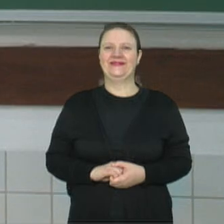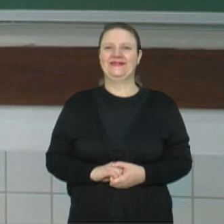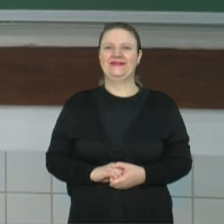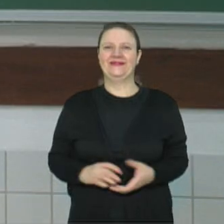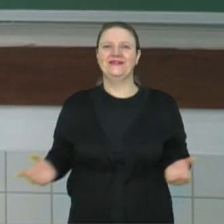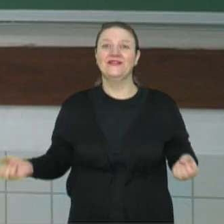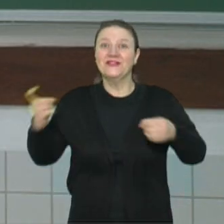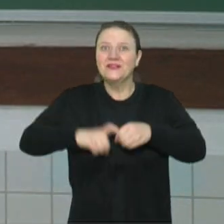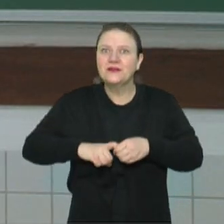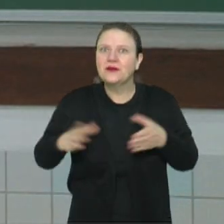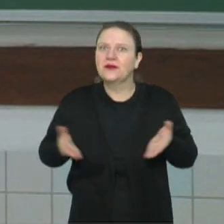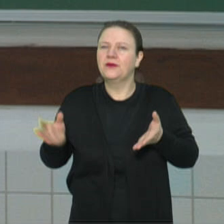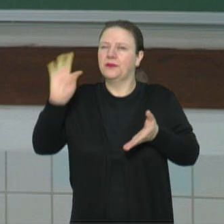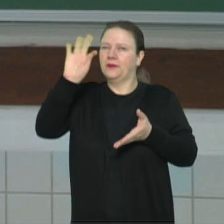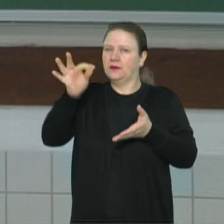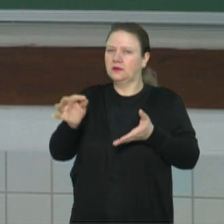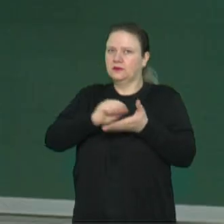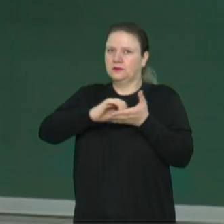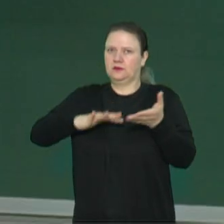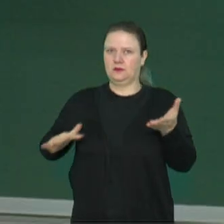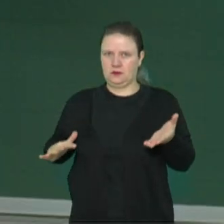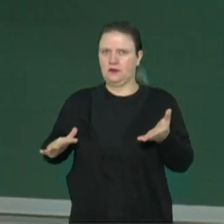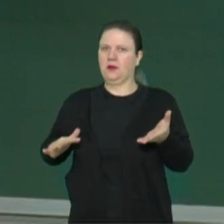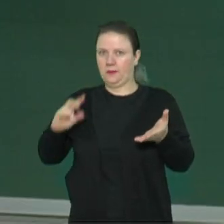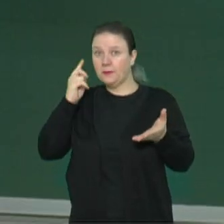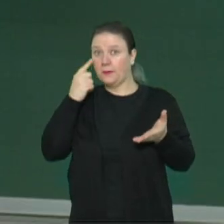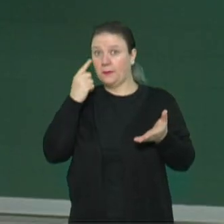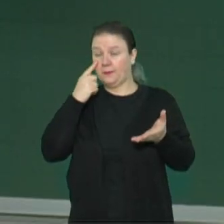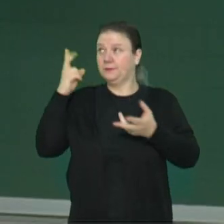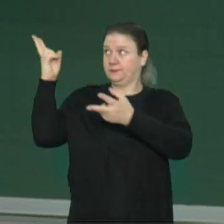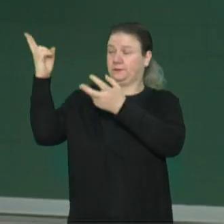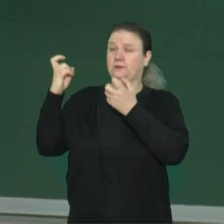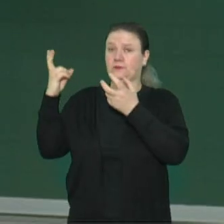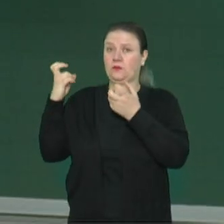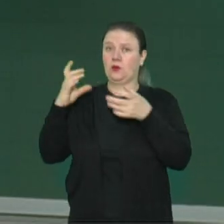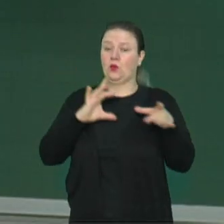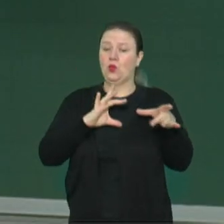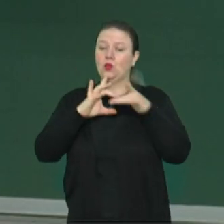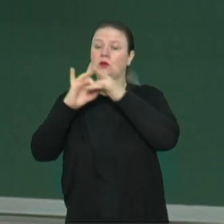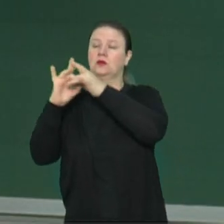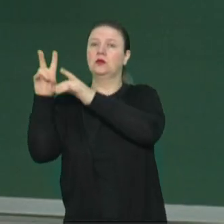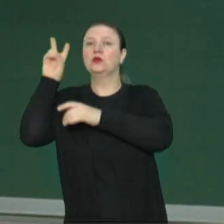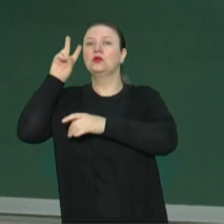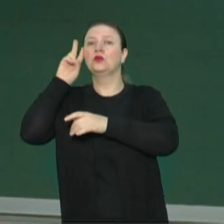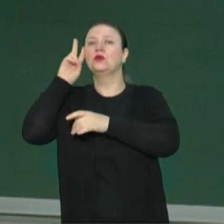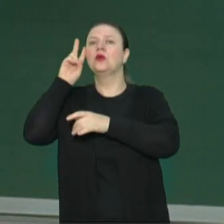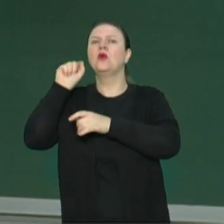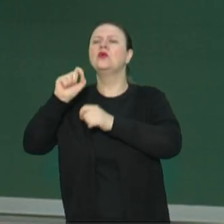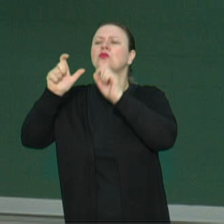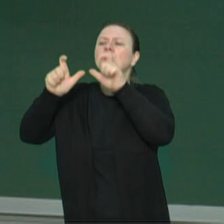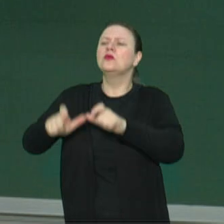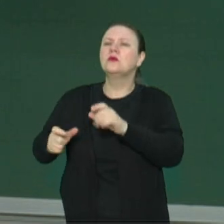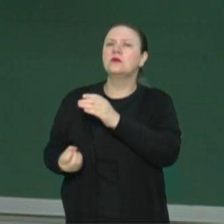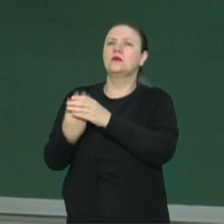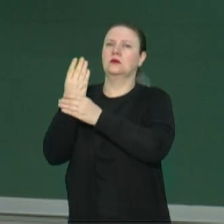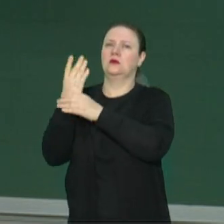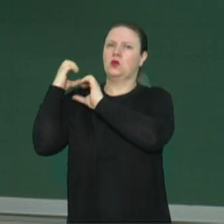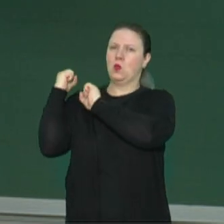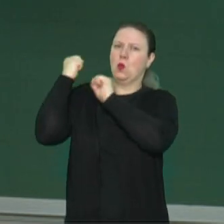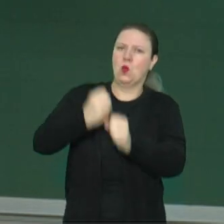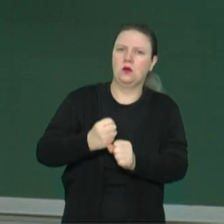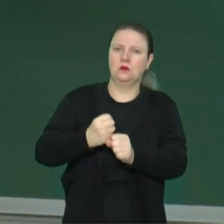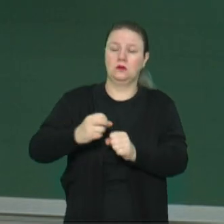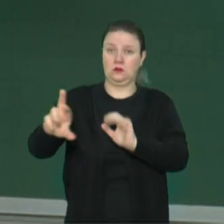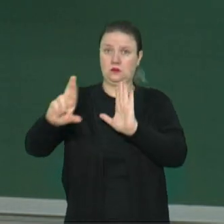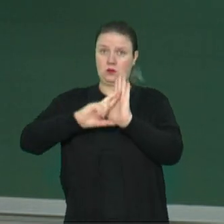Voltando então, galera, com a correção da atividade que tinha ficado aqui para vocês, que era no contexto histórico mais aceito, né? Da onde vem o jiu-jitsu?